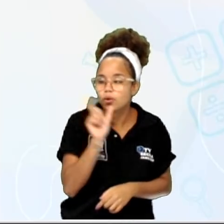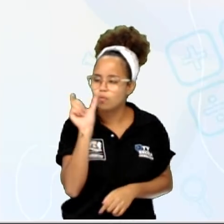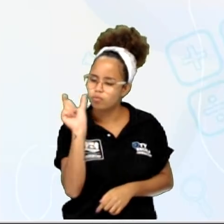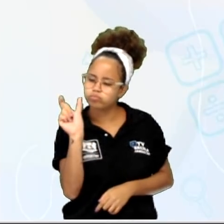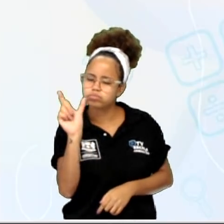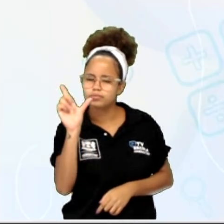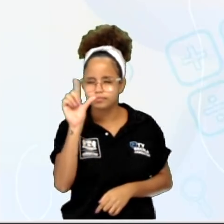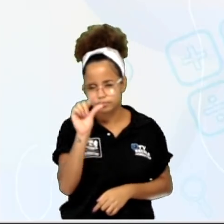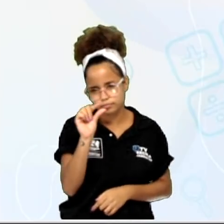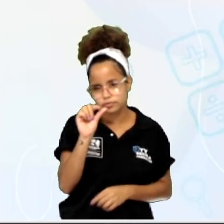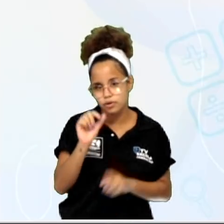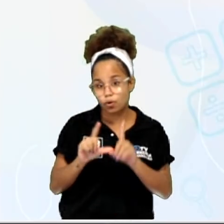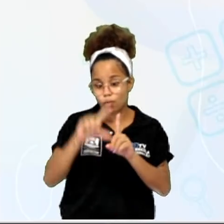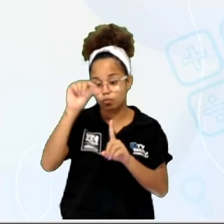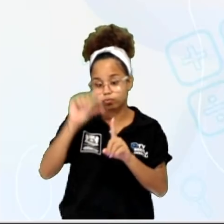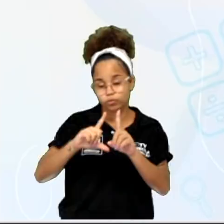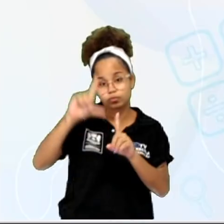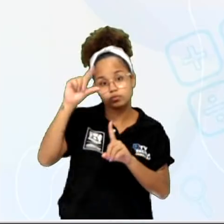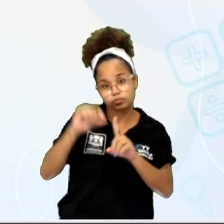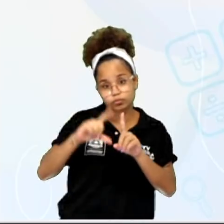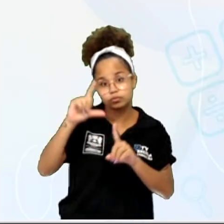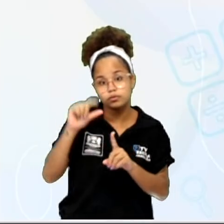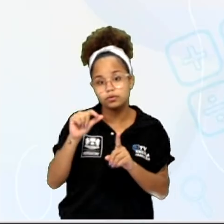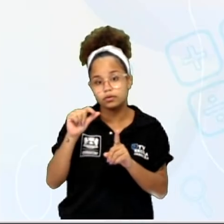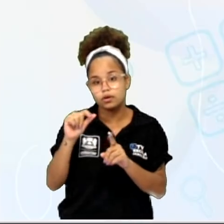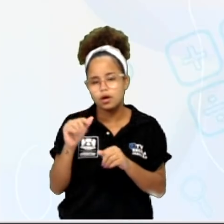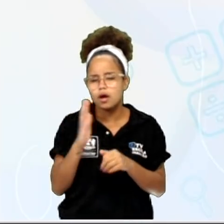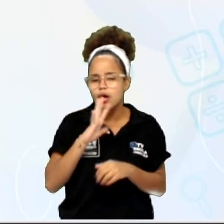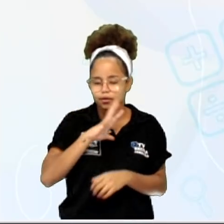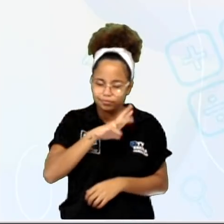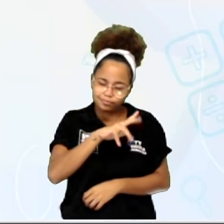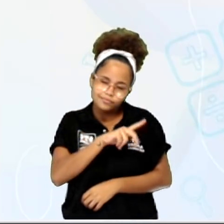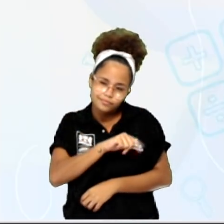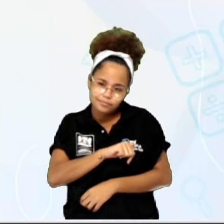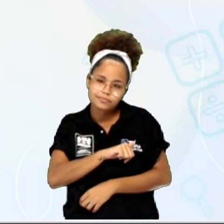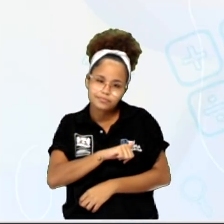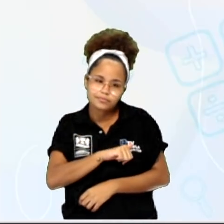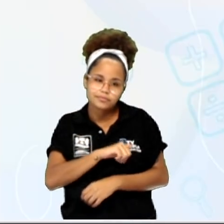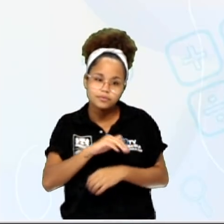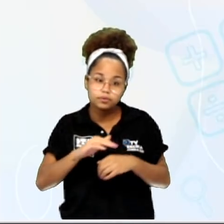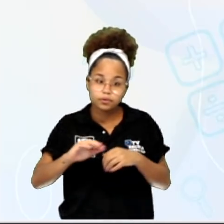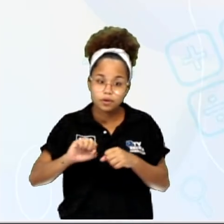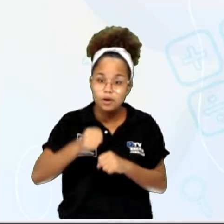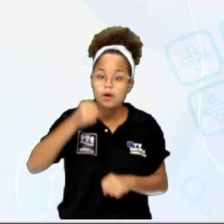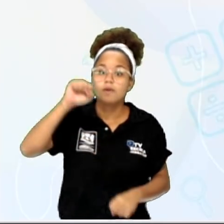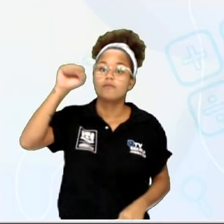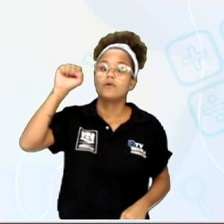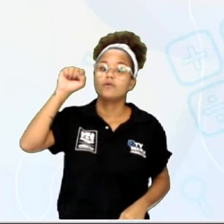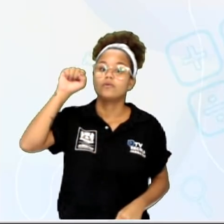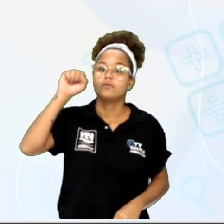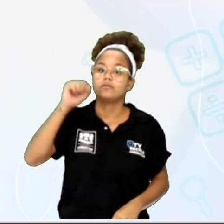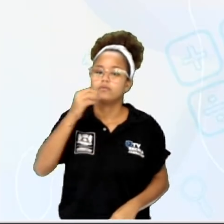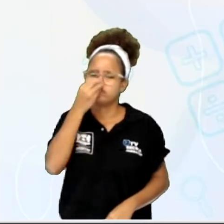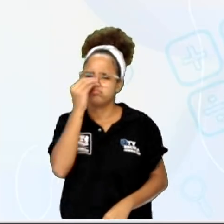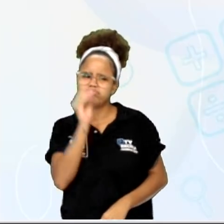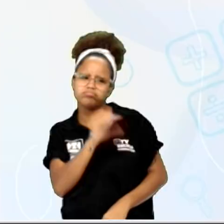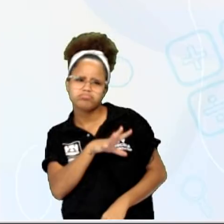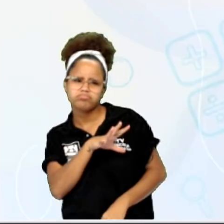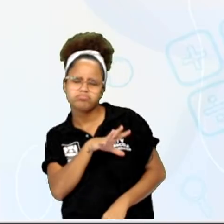indica intensidade, afetividade, tamanho, depreciação ou